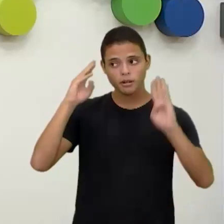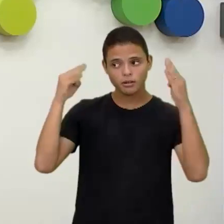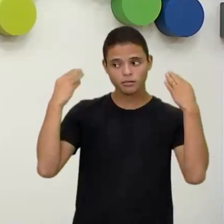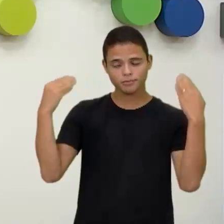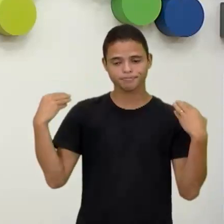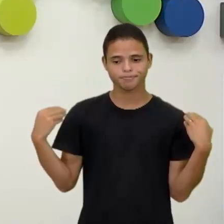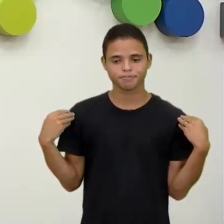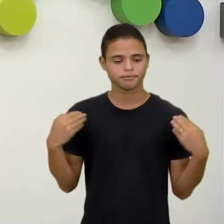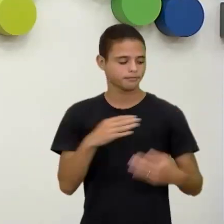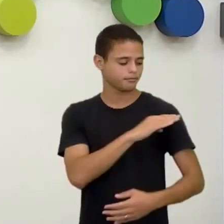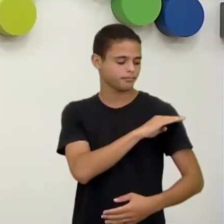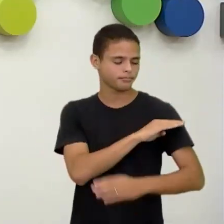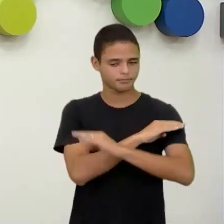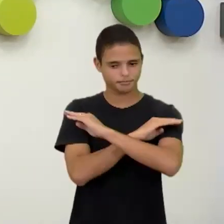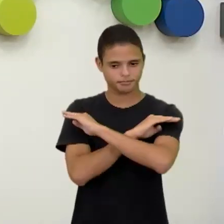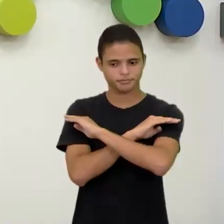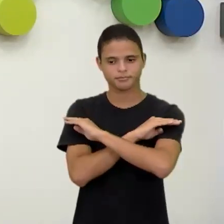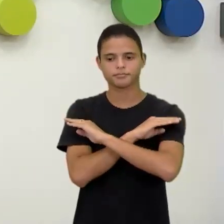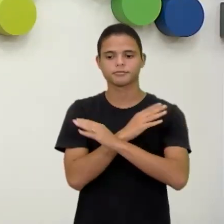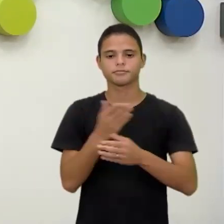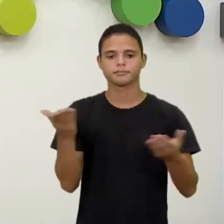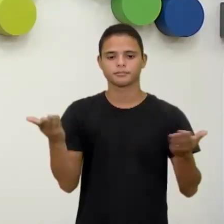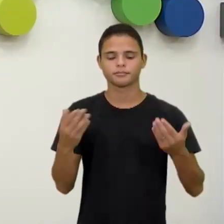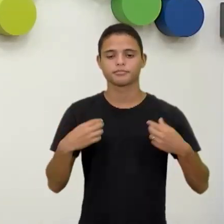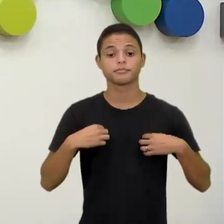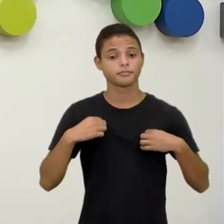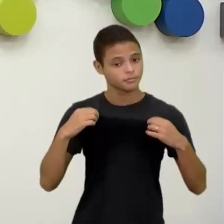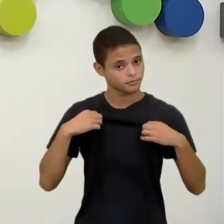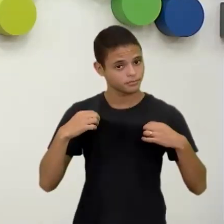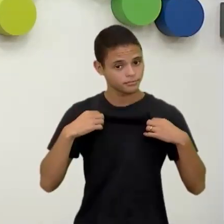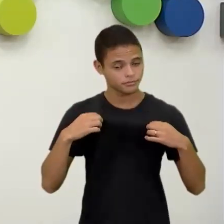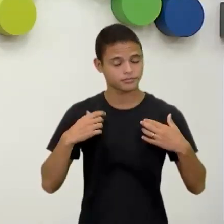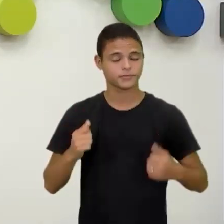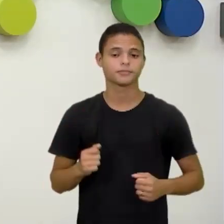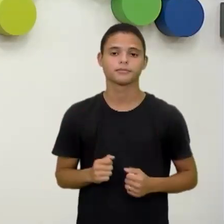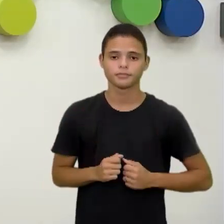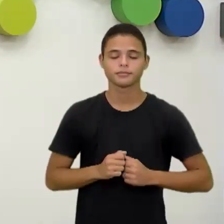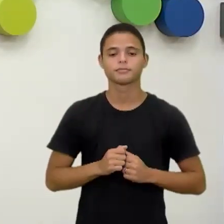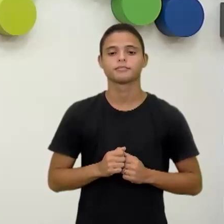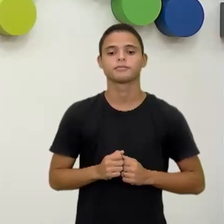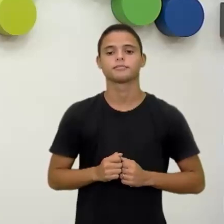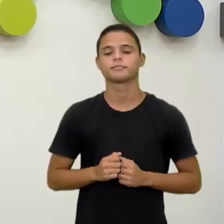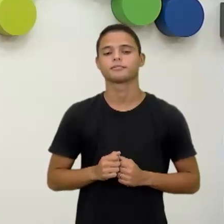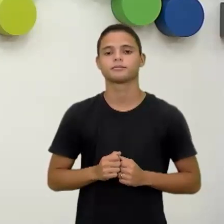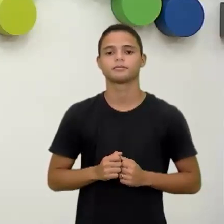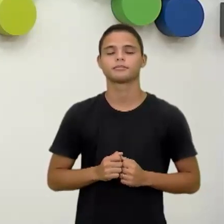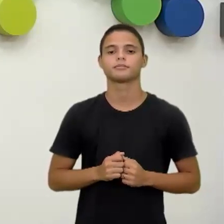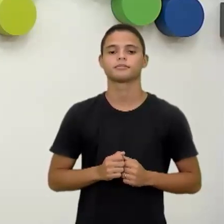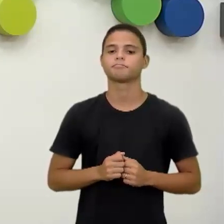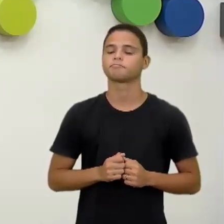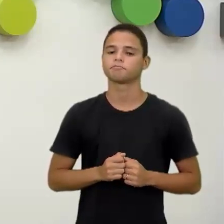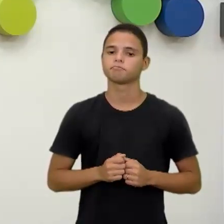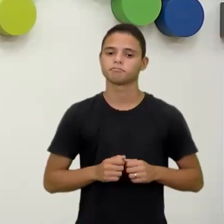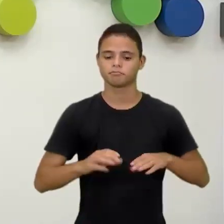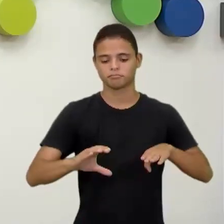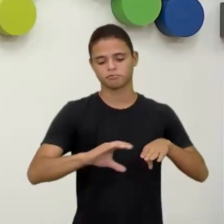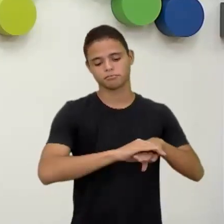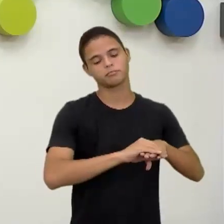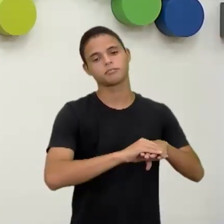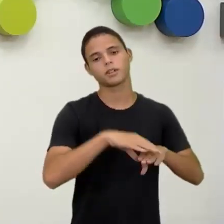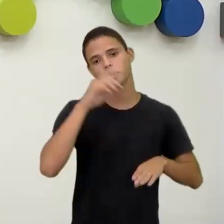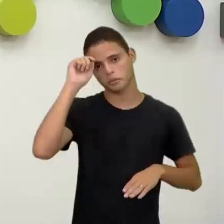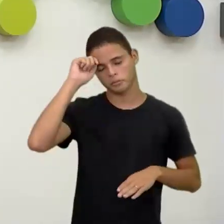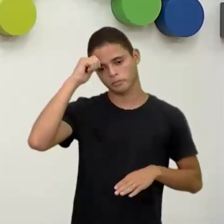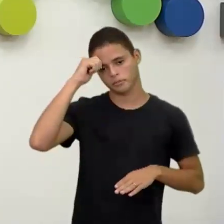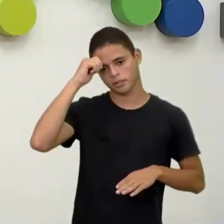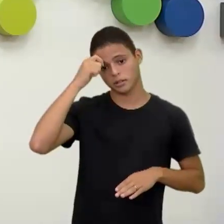cacheados na altura dos ombros. Hoje estou com uma camisa e calça jeans, as duas escuras, e o sapato também, preto.